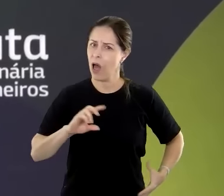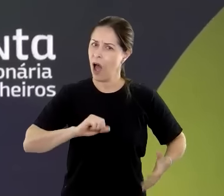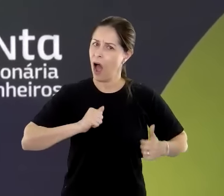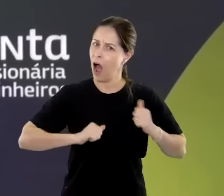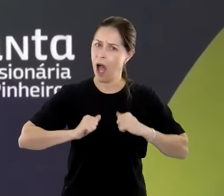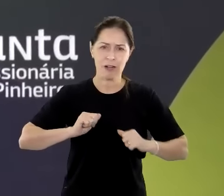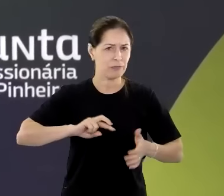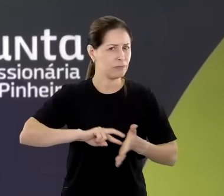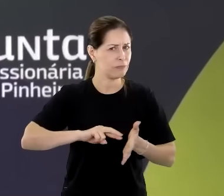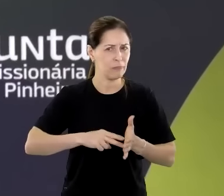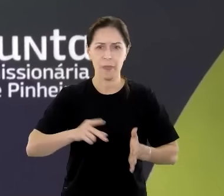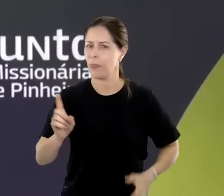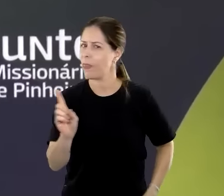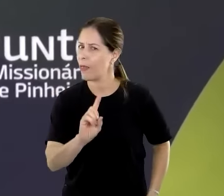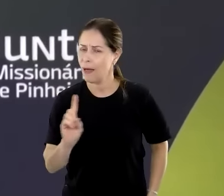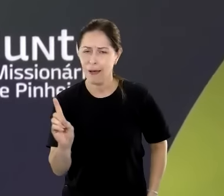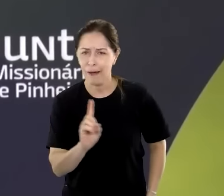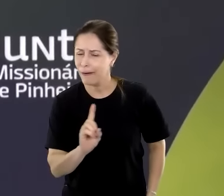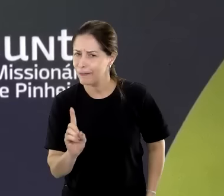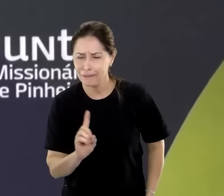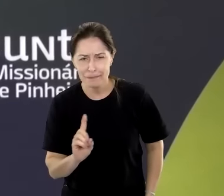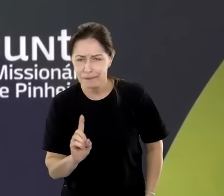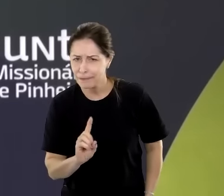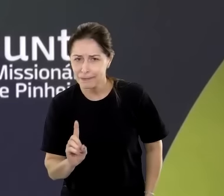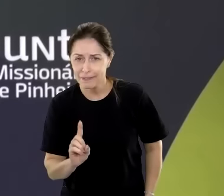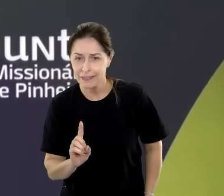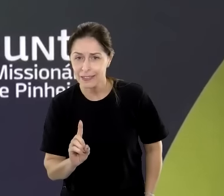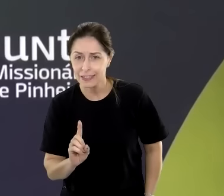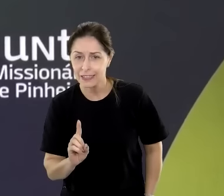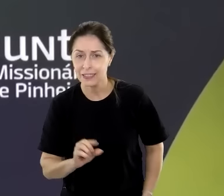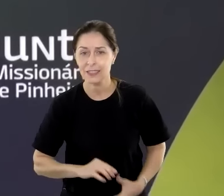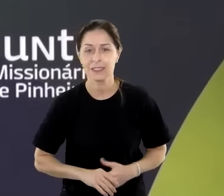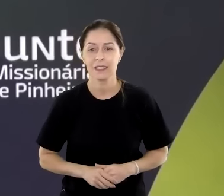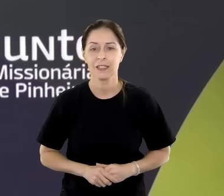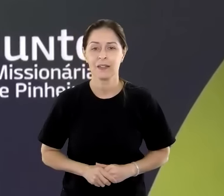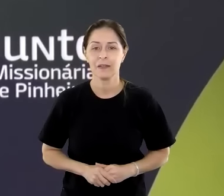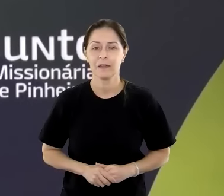ansiedade não é proibir a previdência quanto ao futuro.